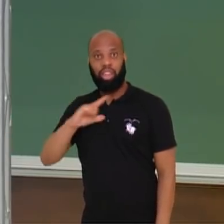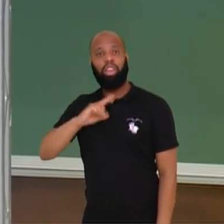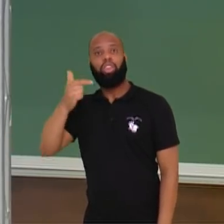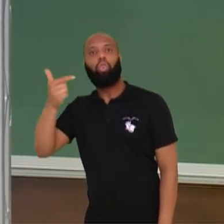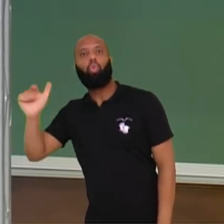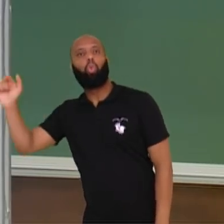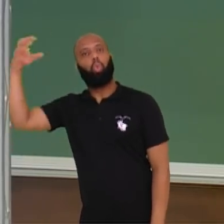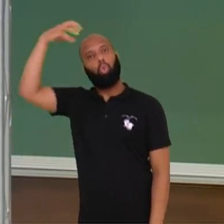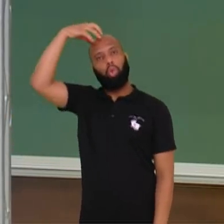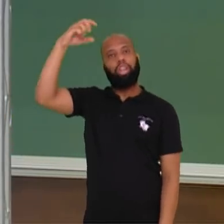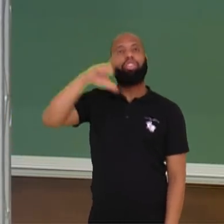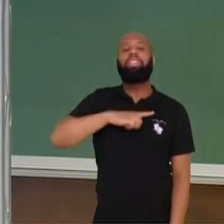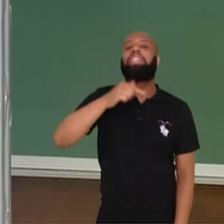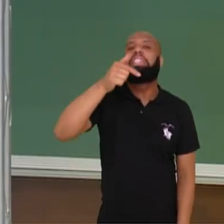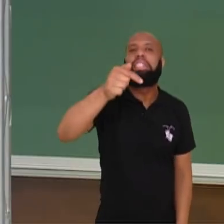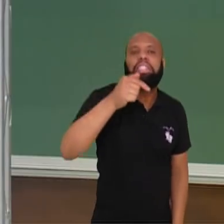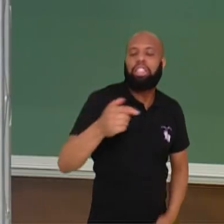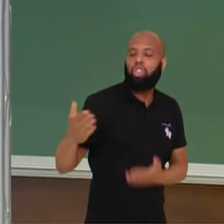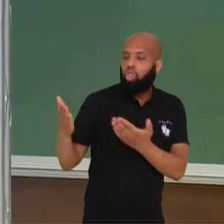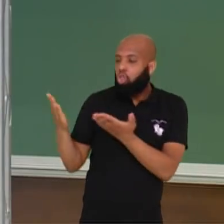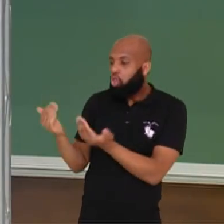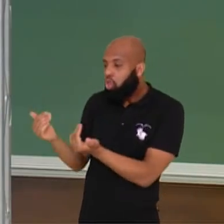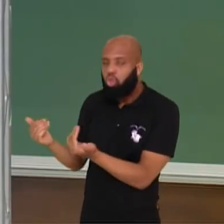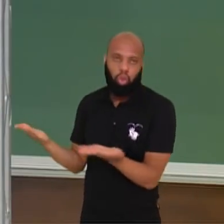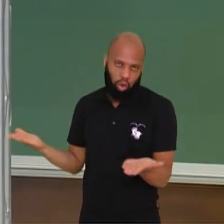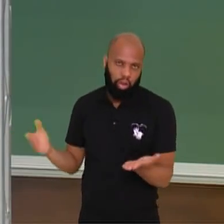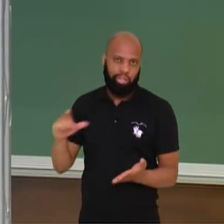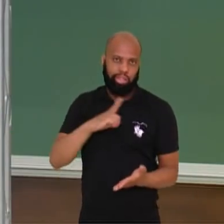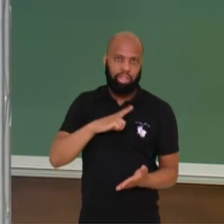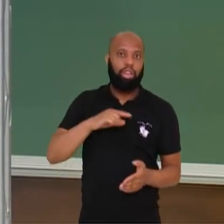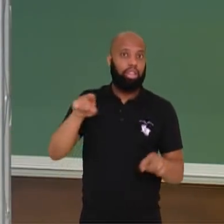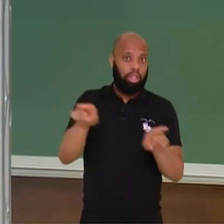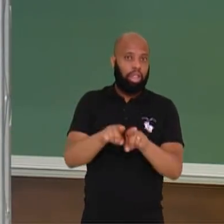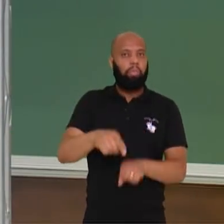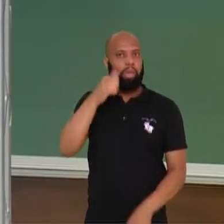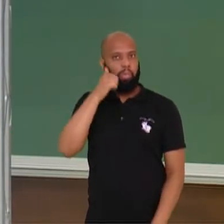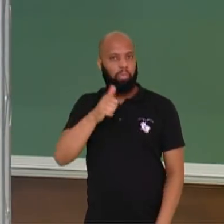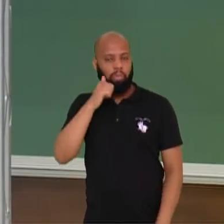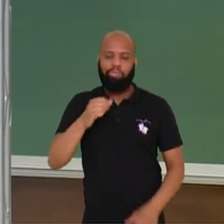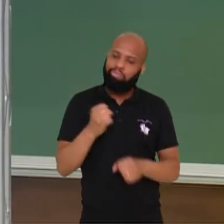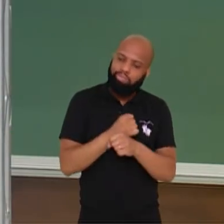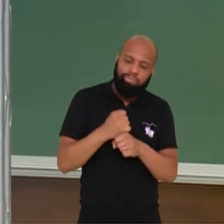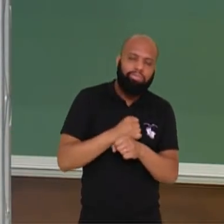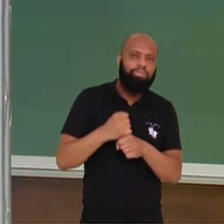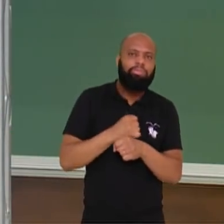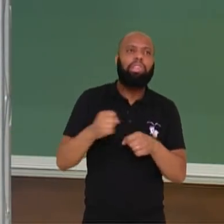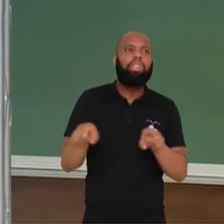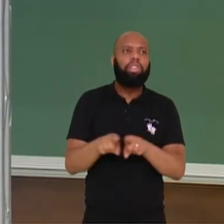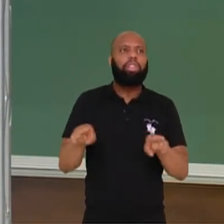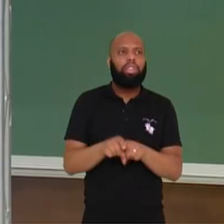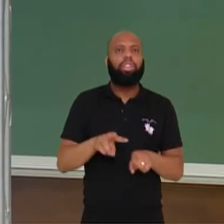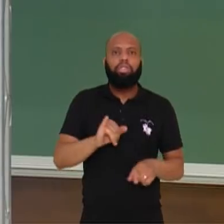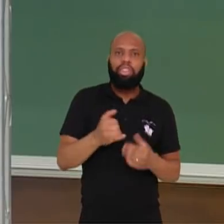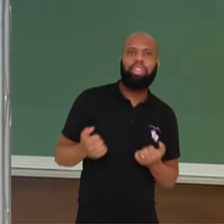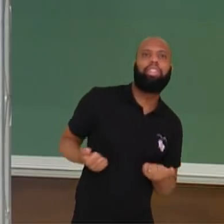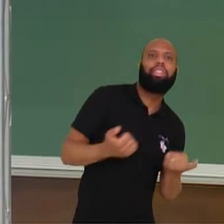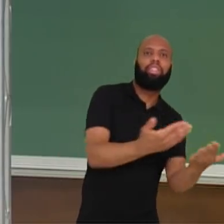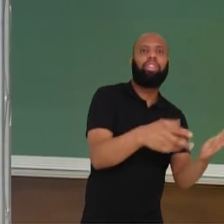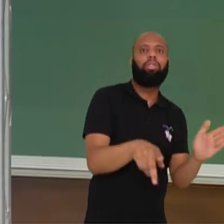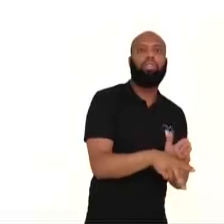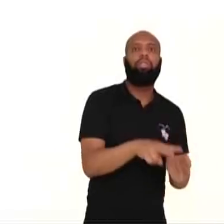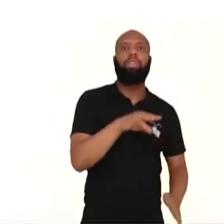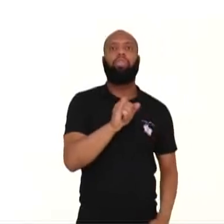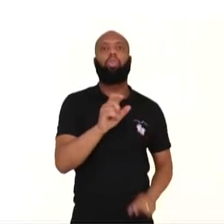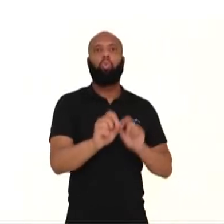7 jovens moços, 7 jovens moças, todos os anos, que seriam entregues em